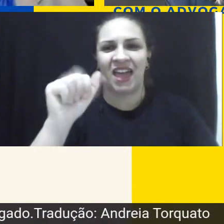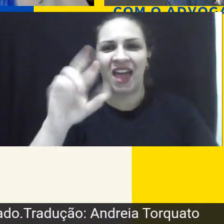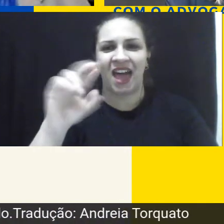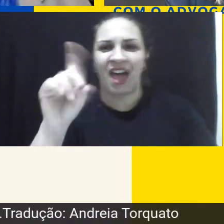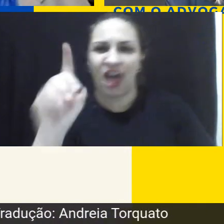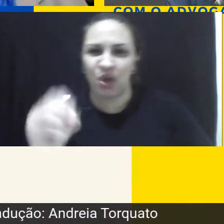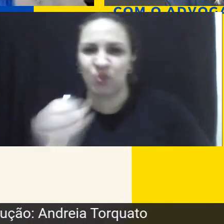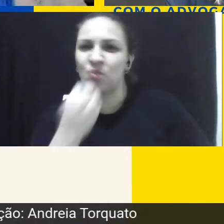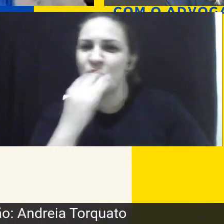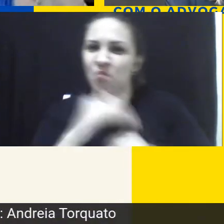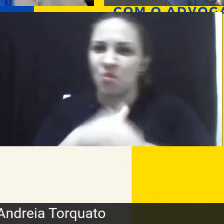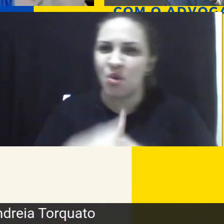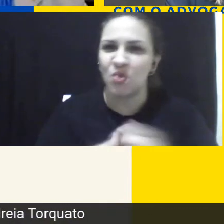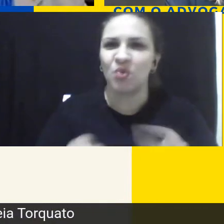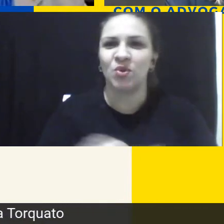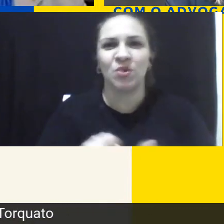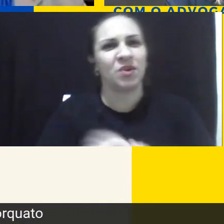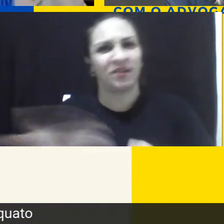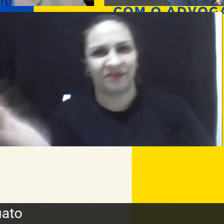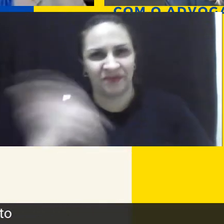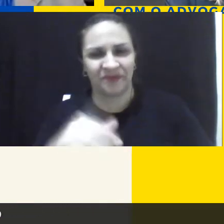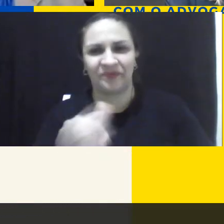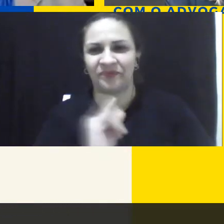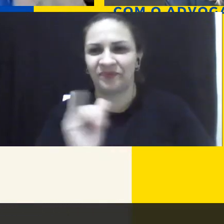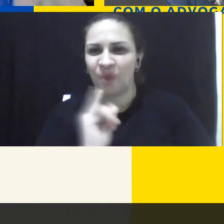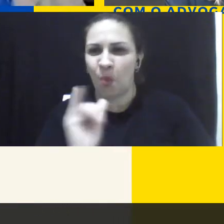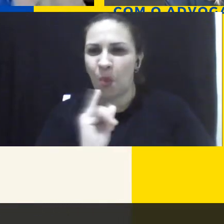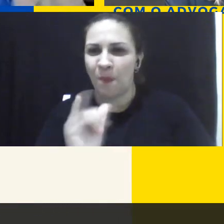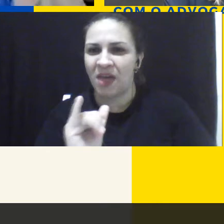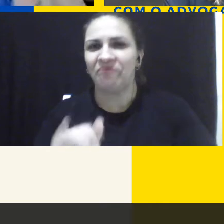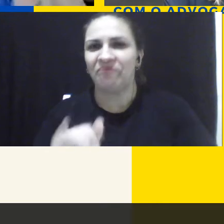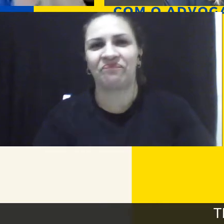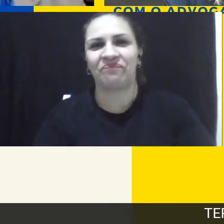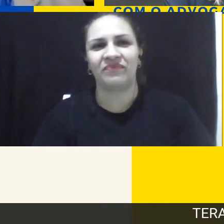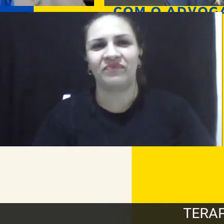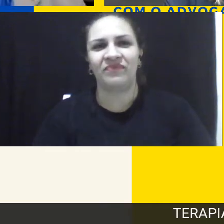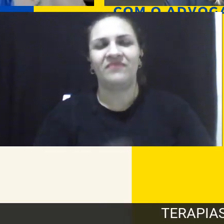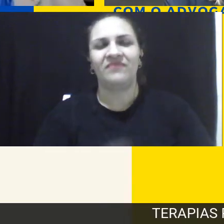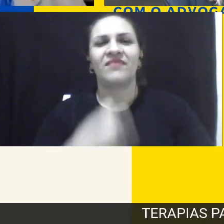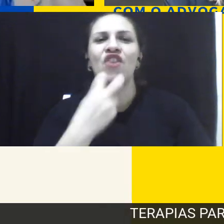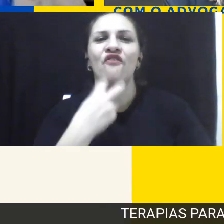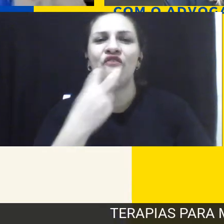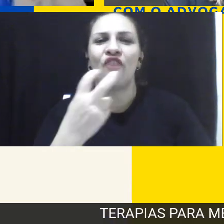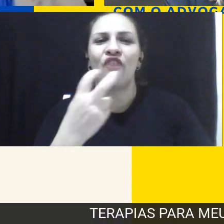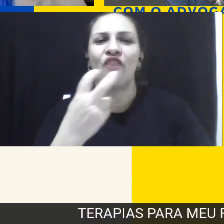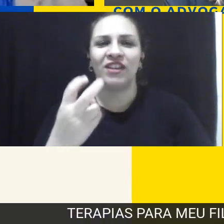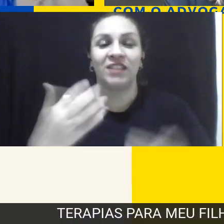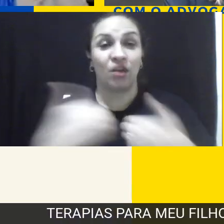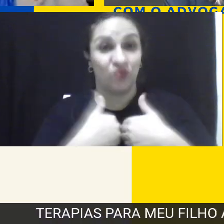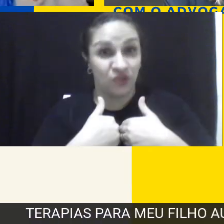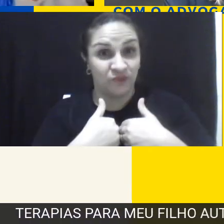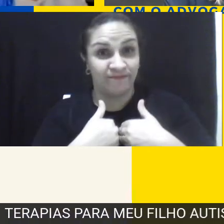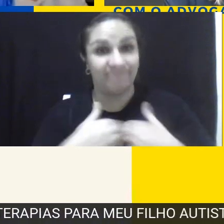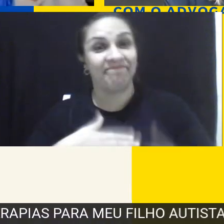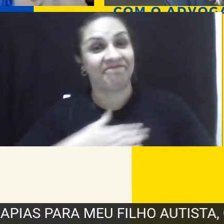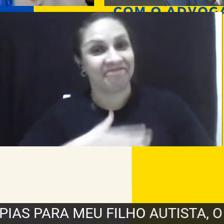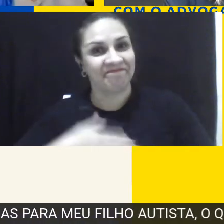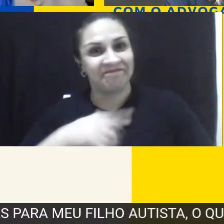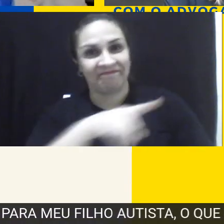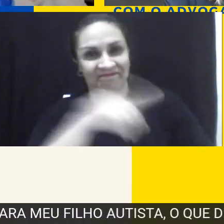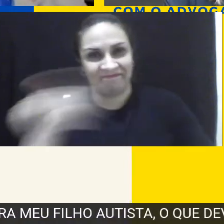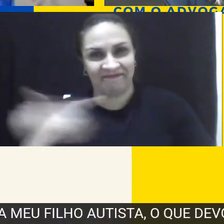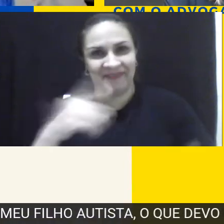Também veio do YouTube, do canal A Voz do Autismo, que eu gostaria que todos que estão aí